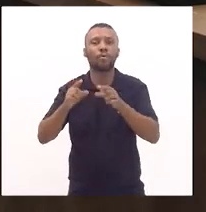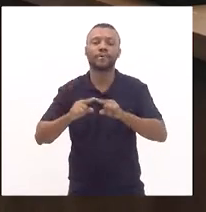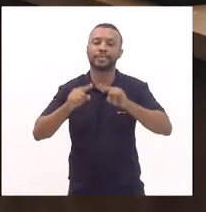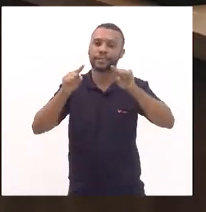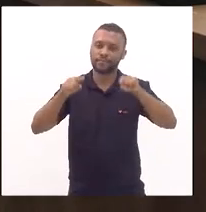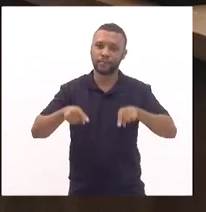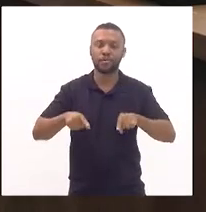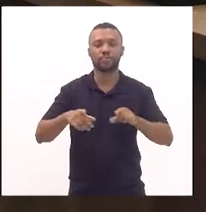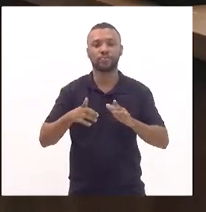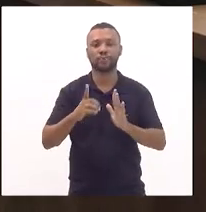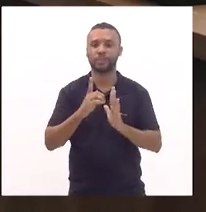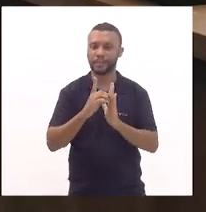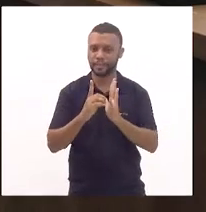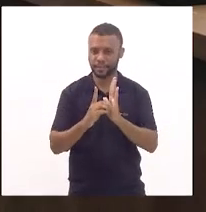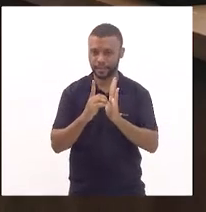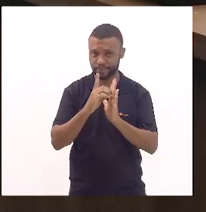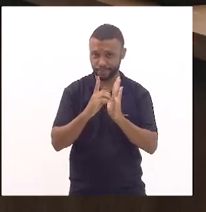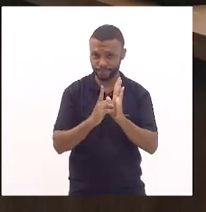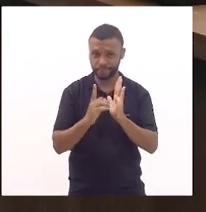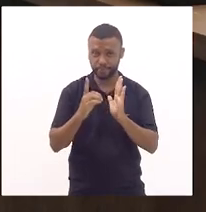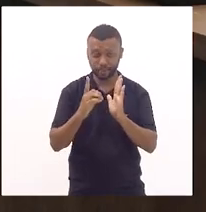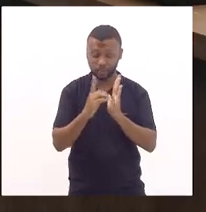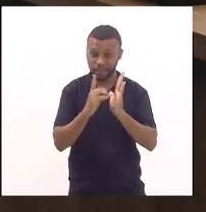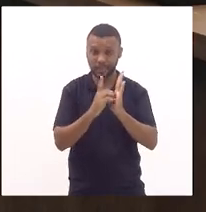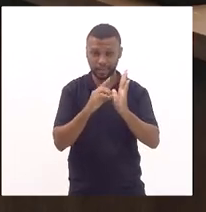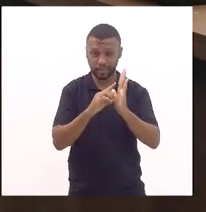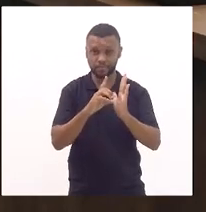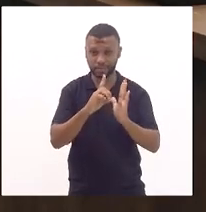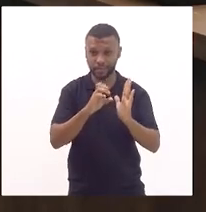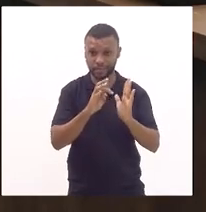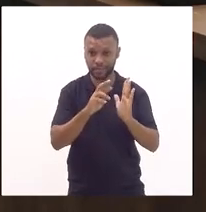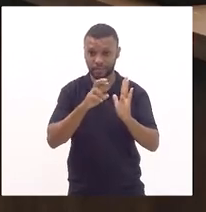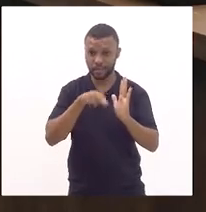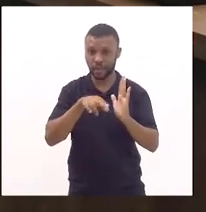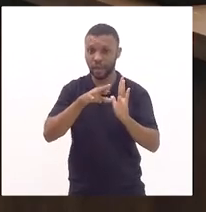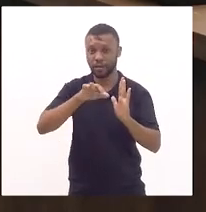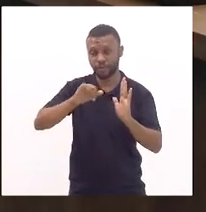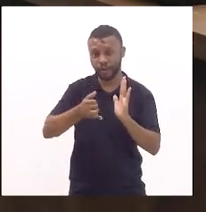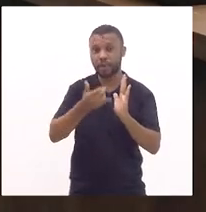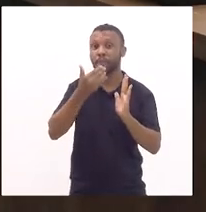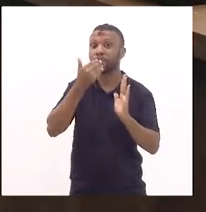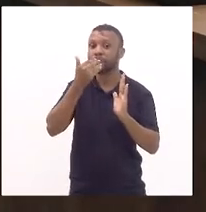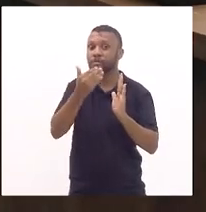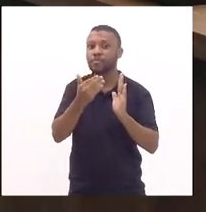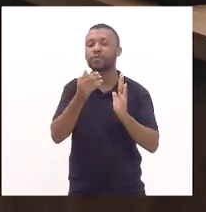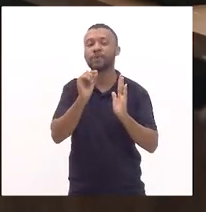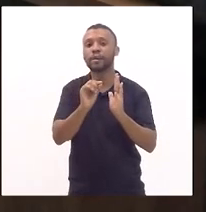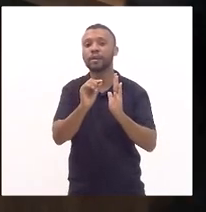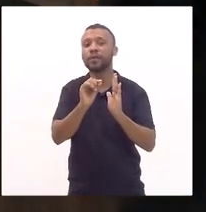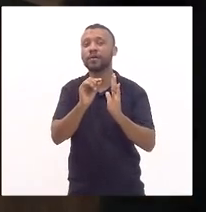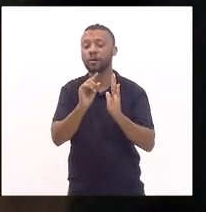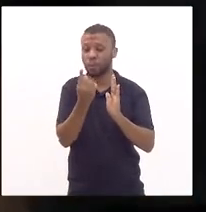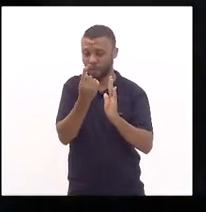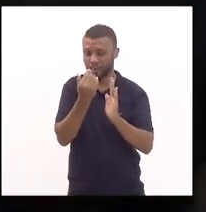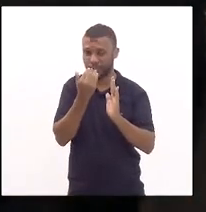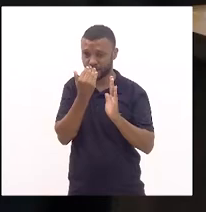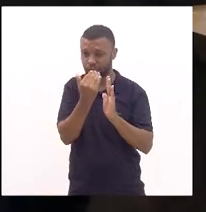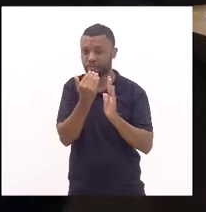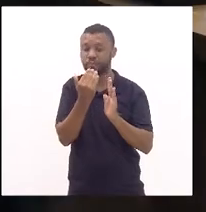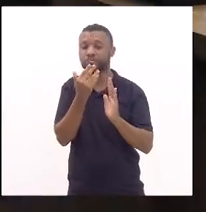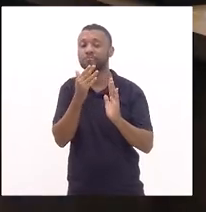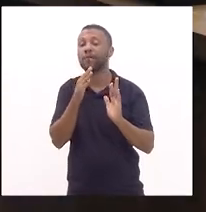do DETRAN fazendo uma solicitação, inclusive uma delas dirigida a Vossa Excelência,